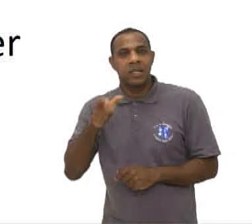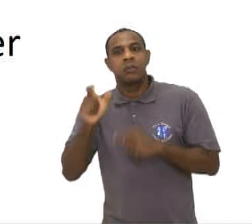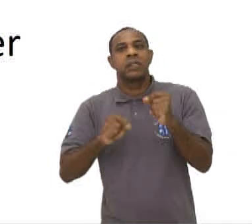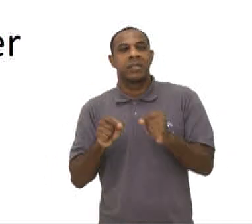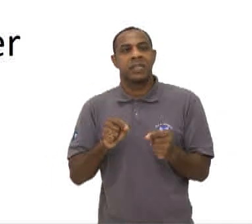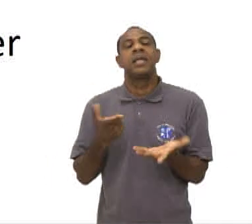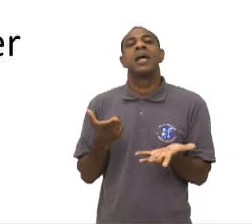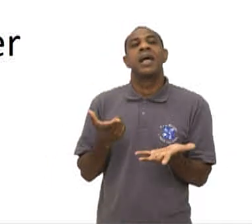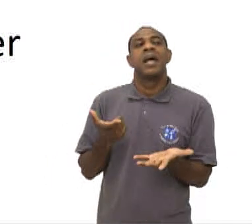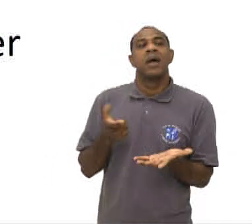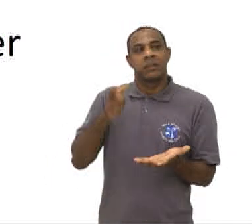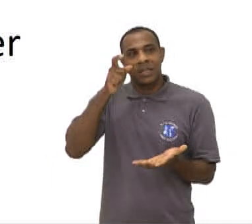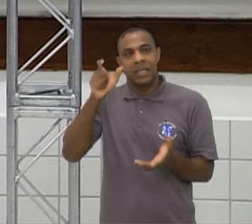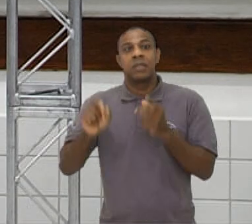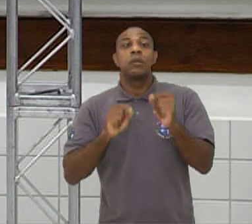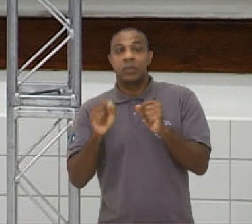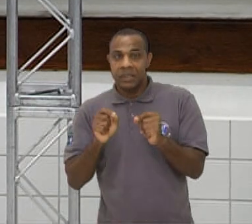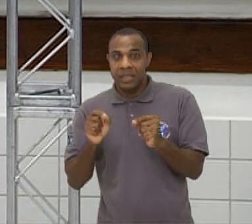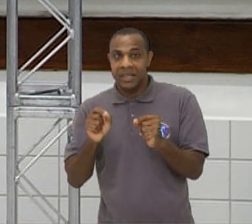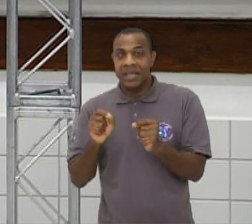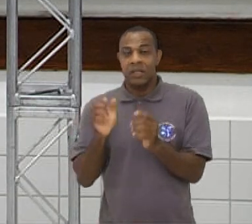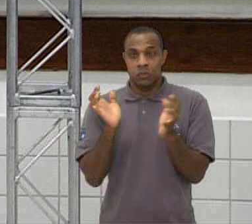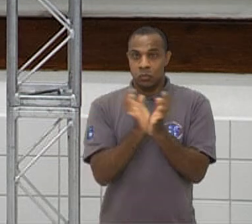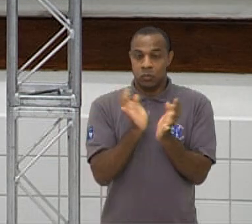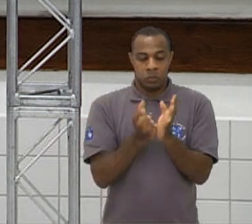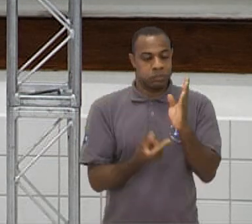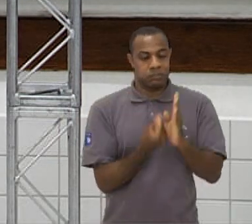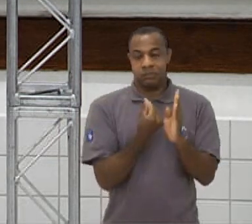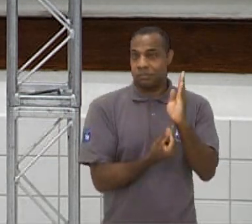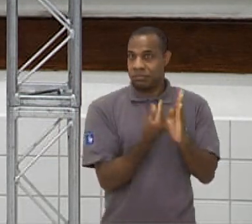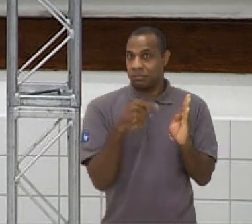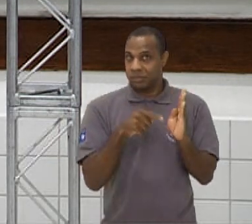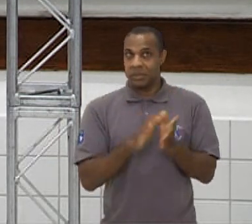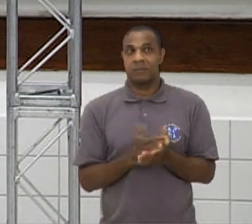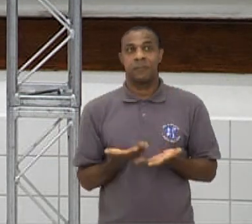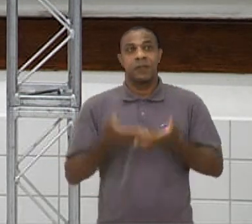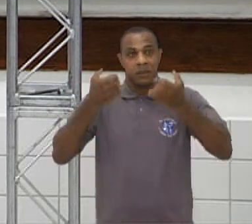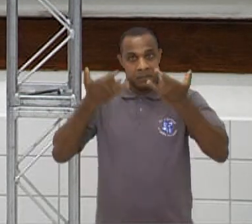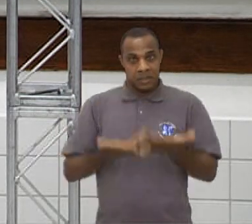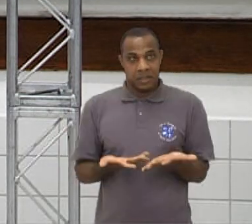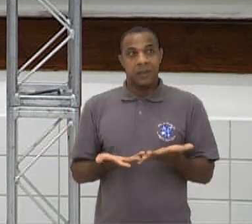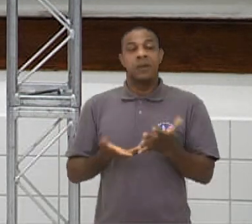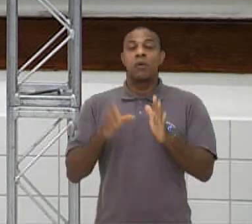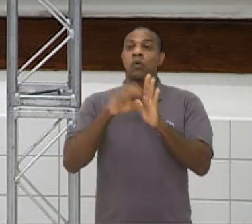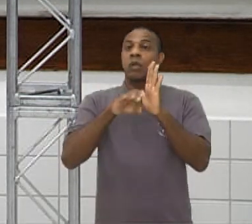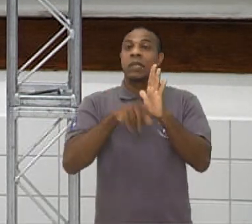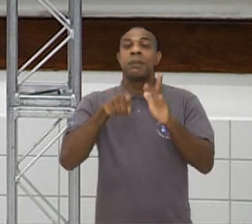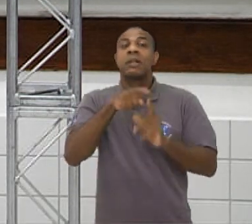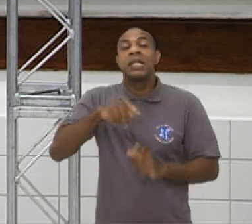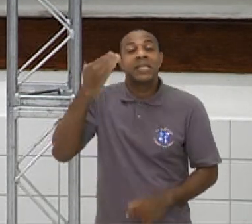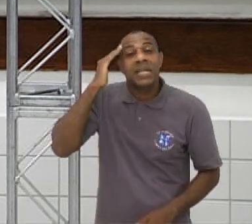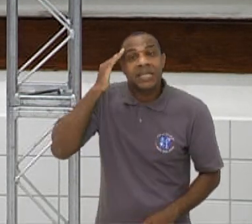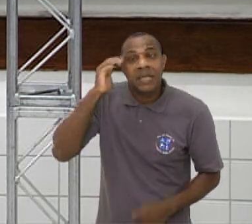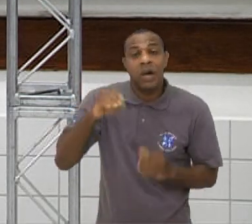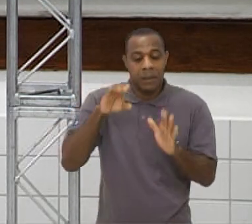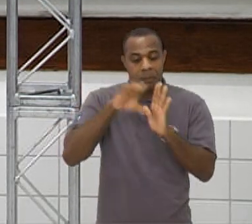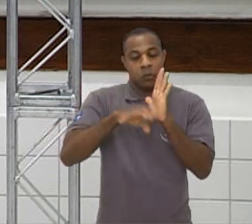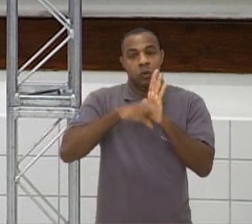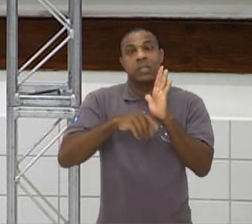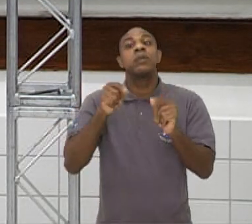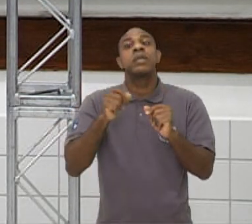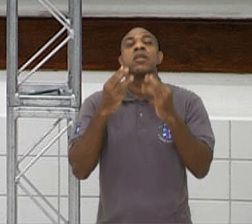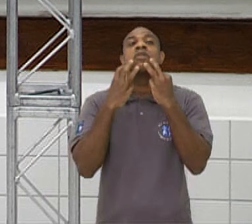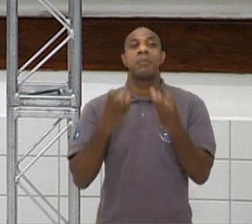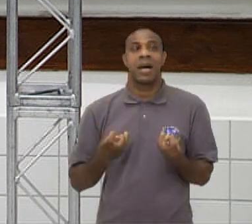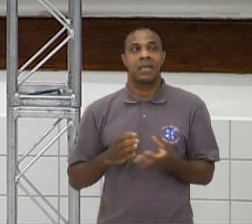classe burguesa. Aqui eu já apaguei o quadro porque a gente já tem vários conceitos para vocês entenderem a importância do conceito de Marx.